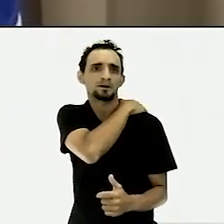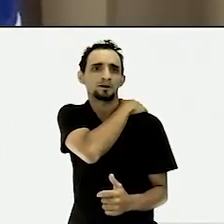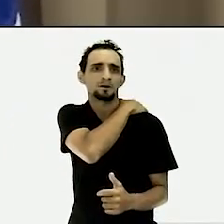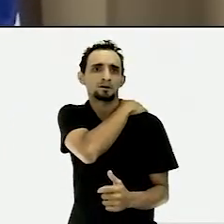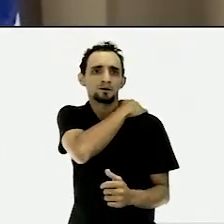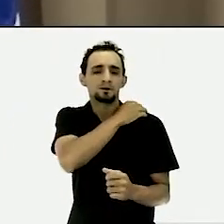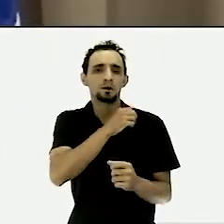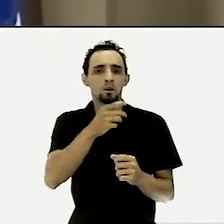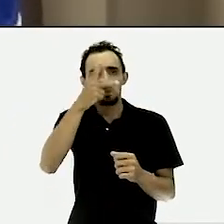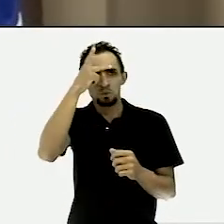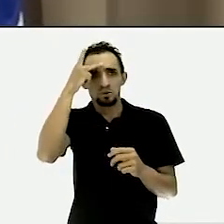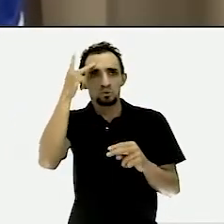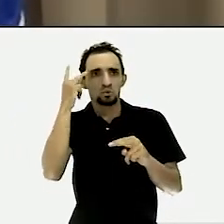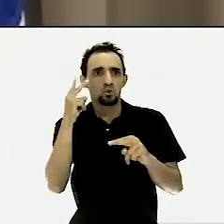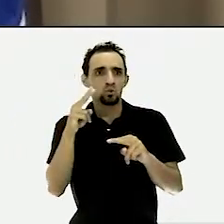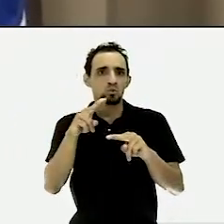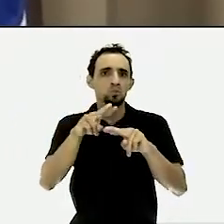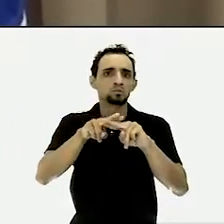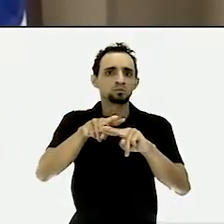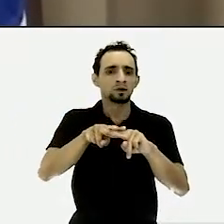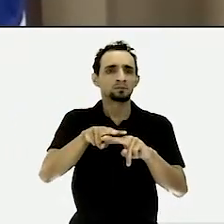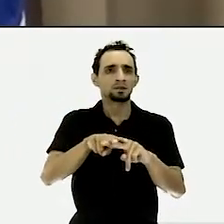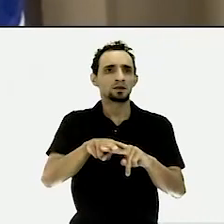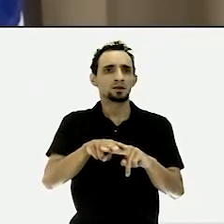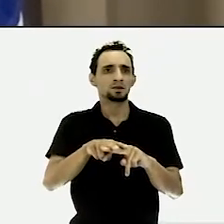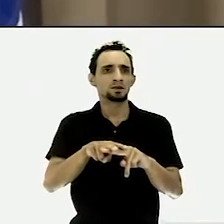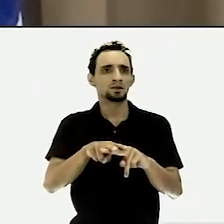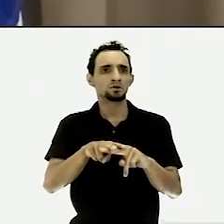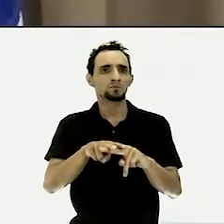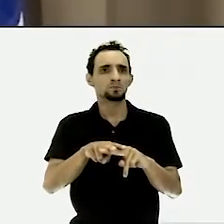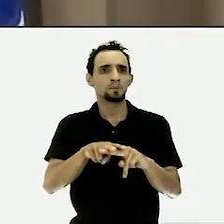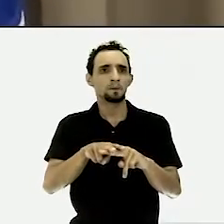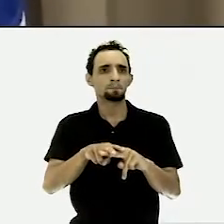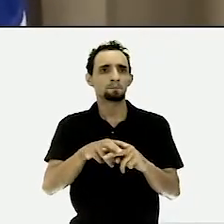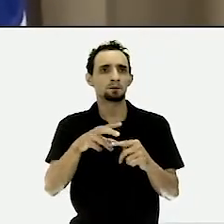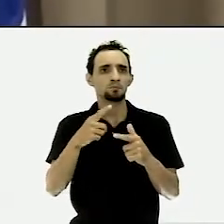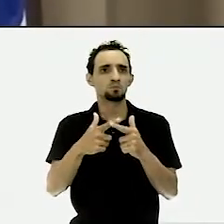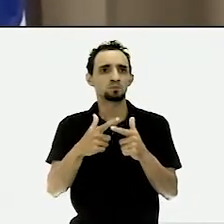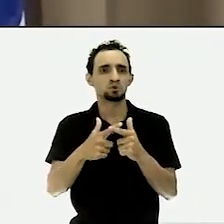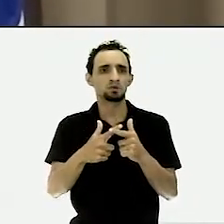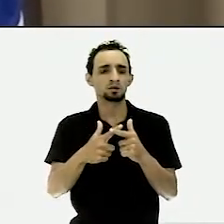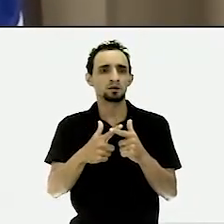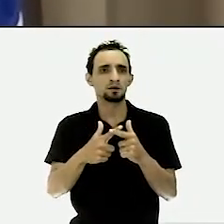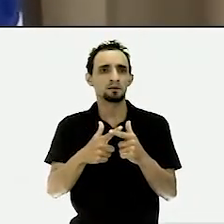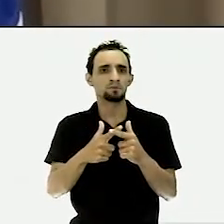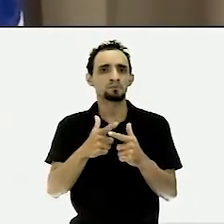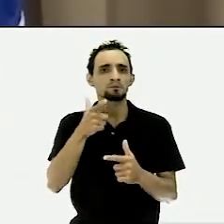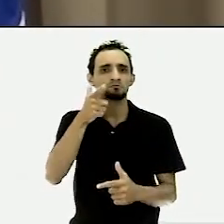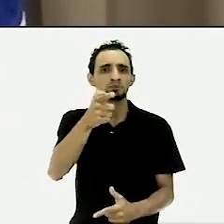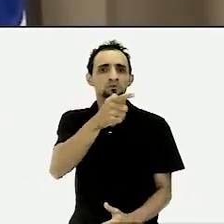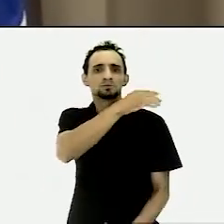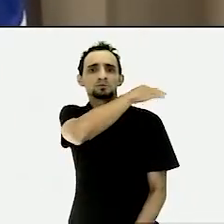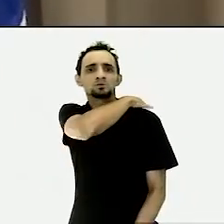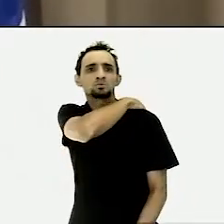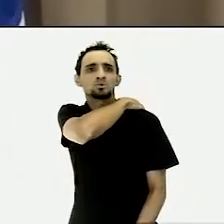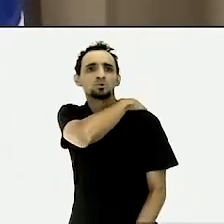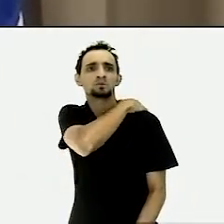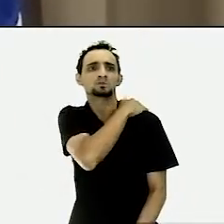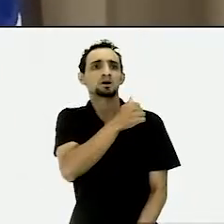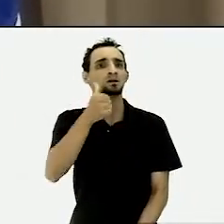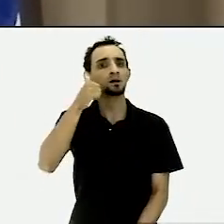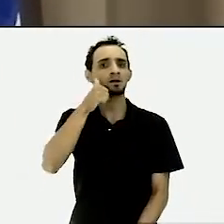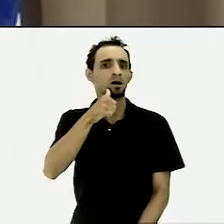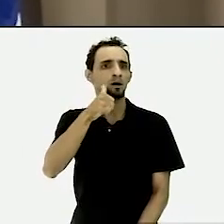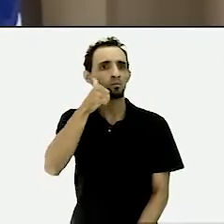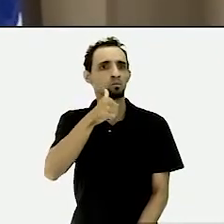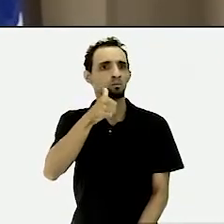cadeia, mas hoje está aí, no convívio popular, mas que deu um tiro nas costas de uma mulher, e hoje ela está, assim na cadeira de